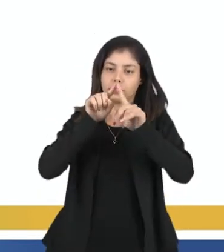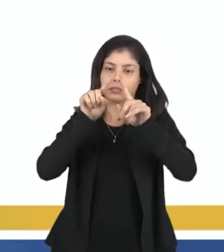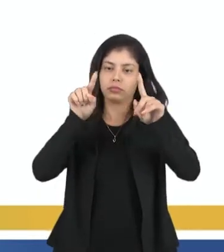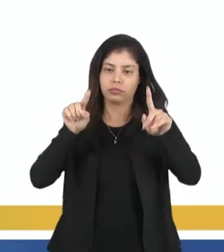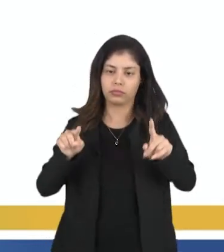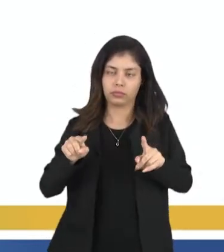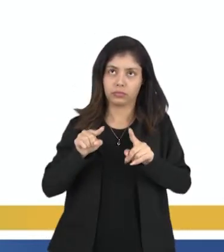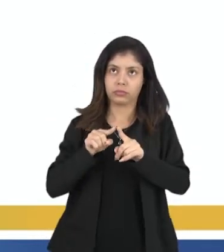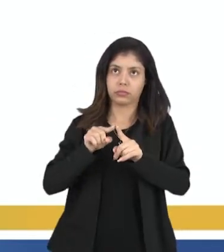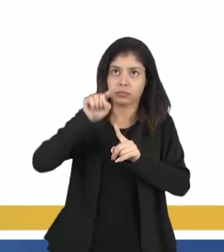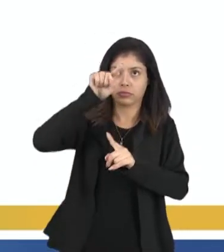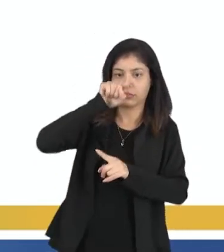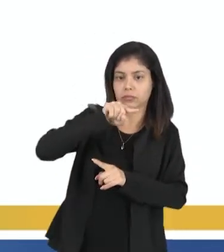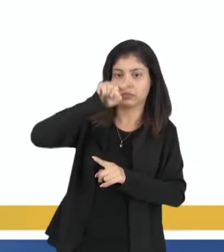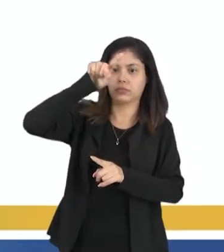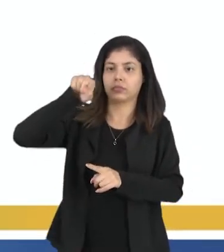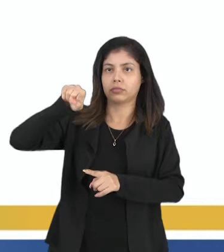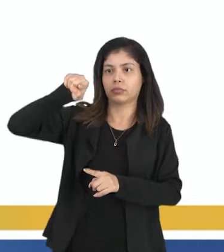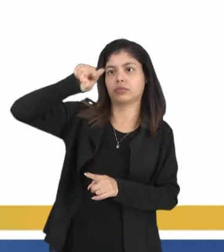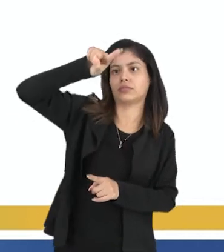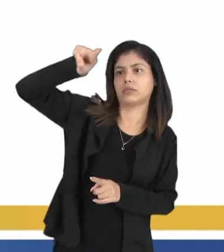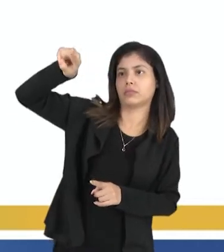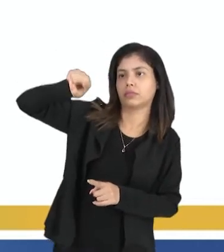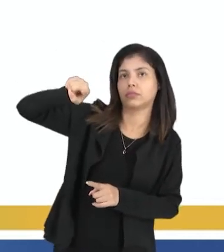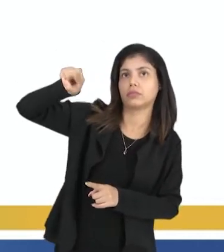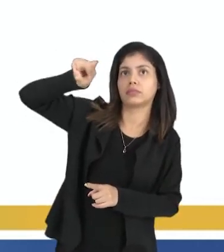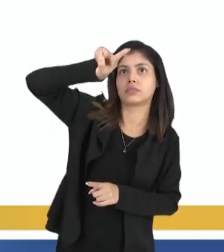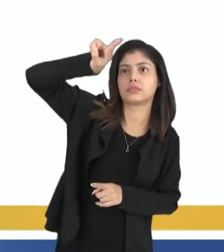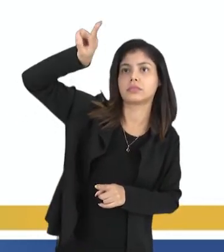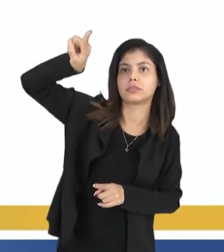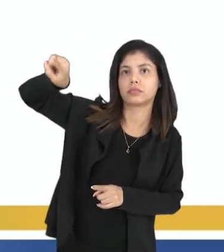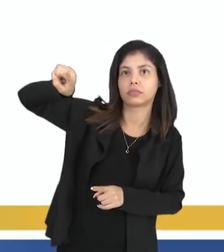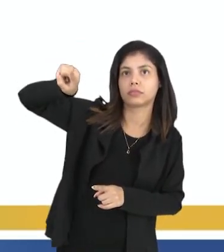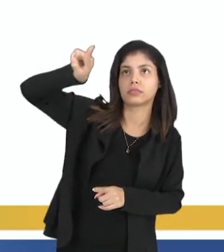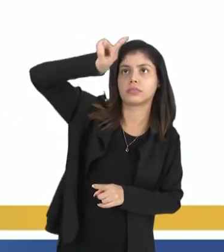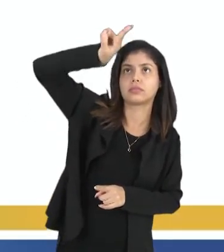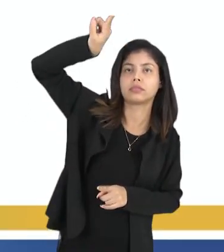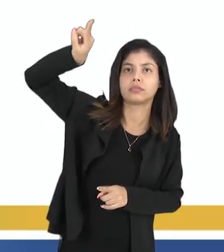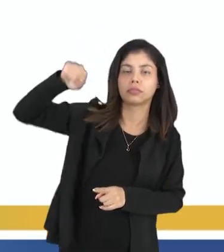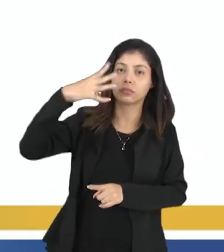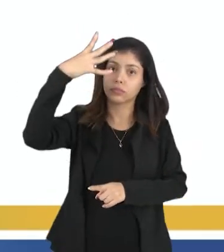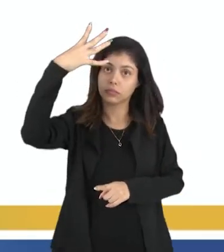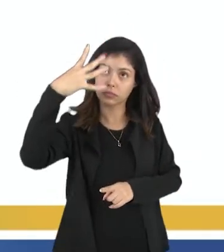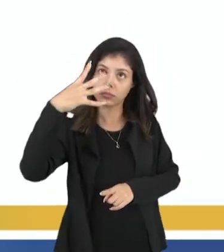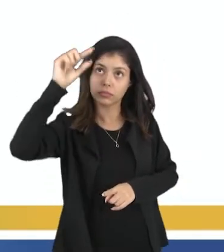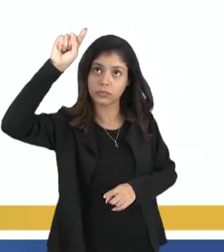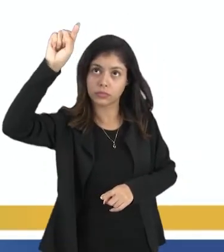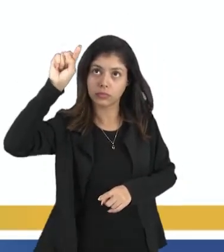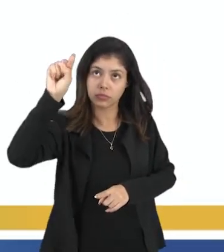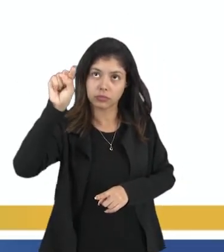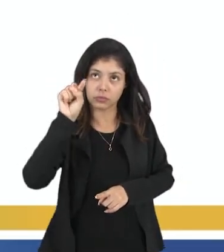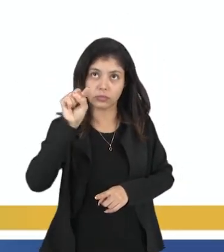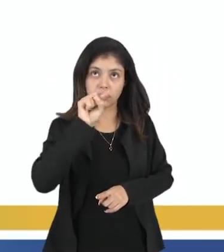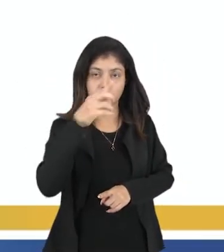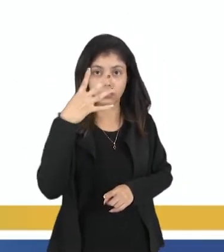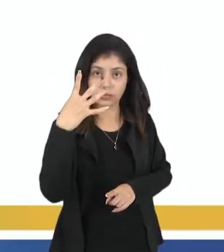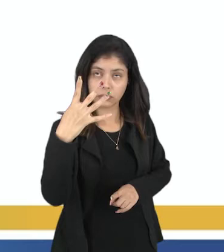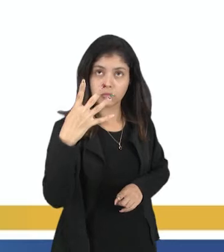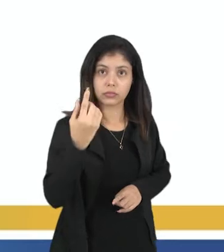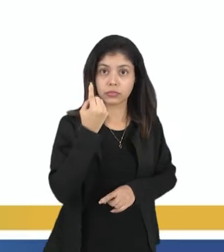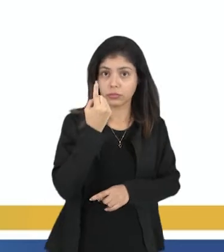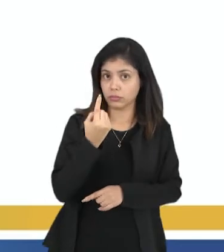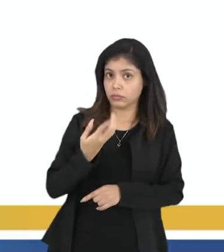uma pirâmide de base quadrada E aí nesse caso ela ter ai quatro fases laterais e uma